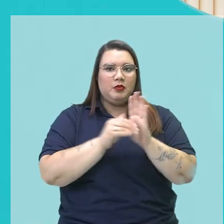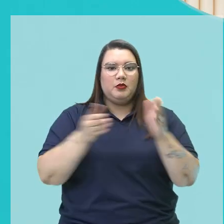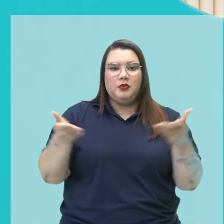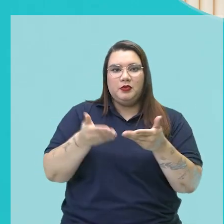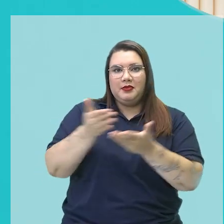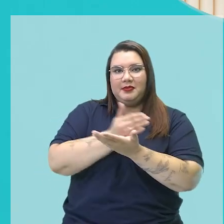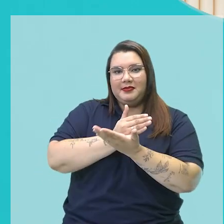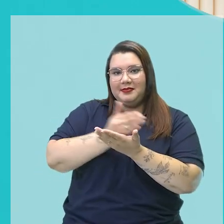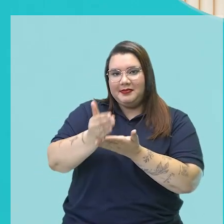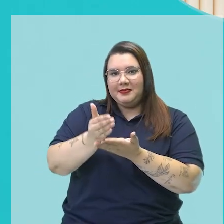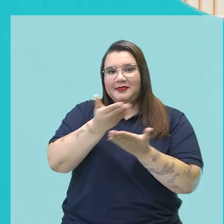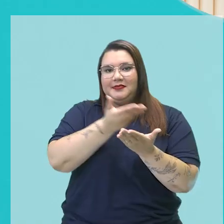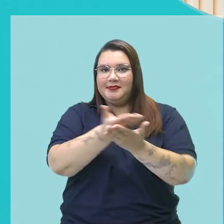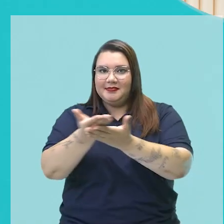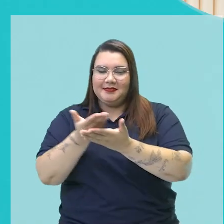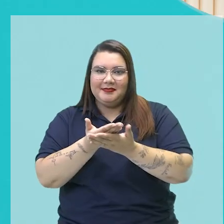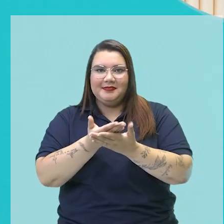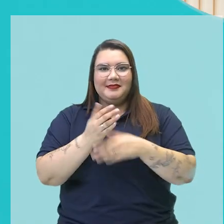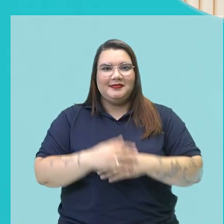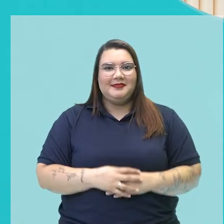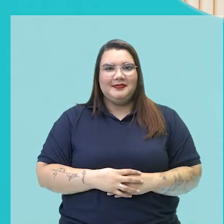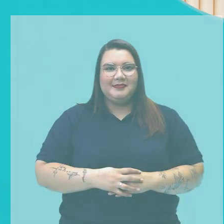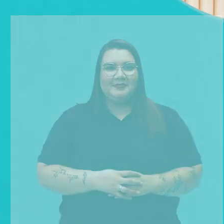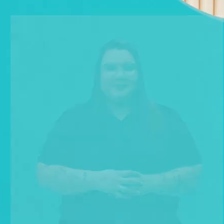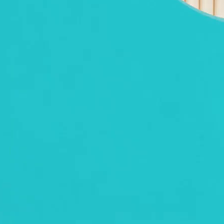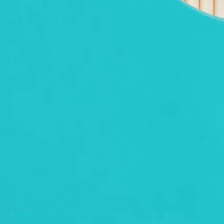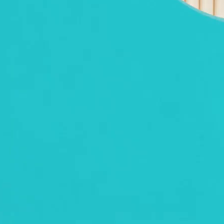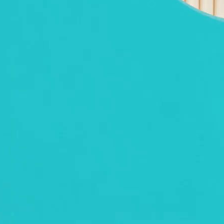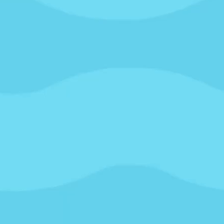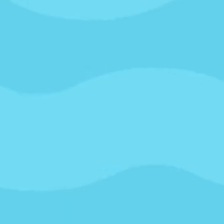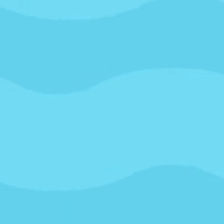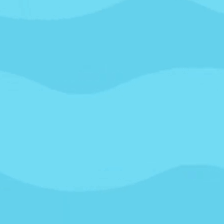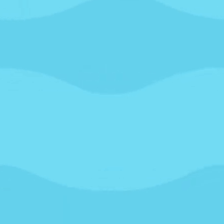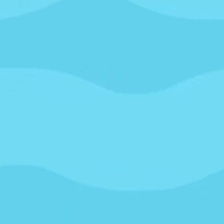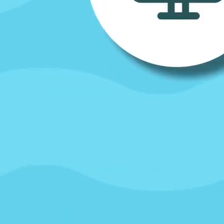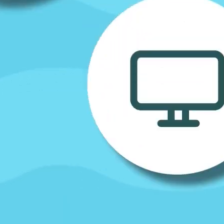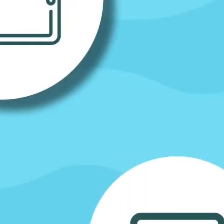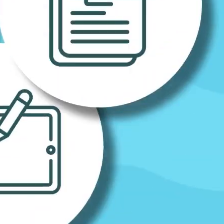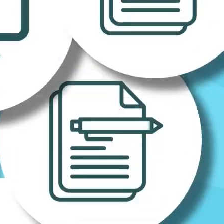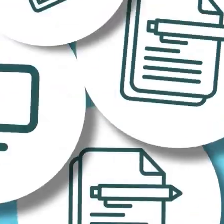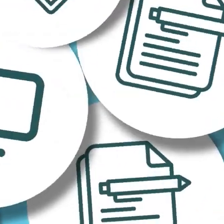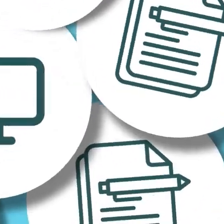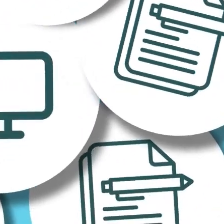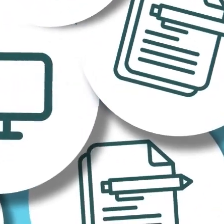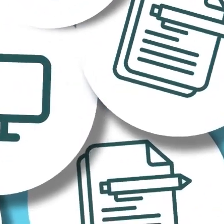interessante a gente tem para debater na nossa aula. Então, vamos iniciar.